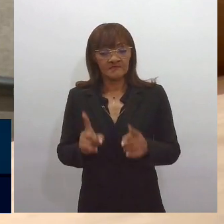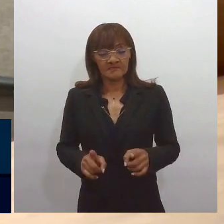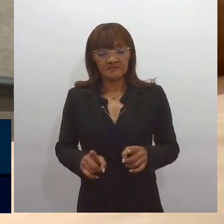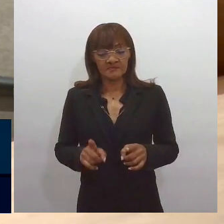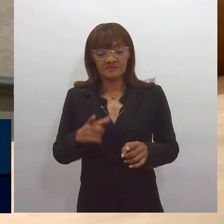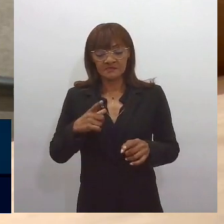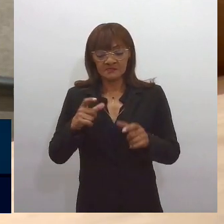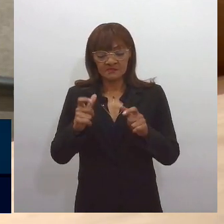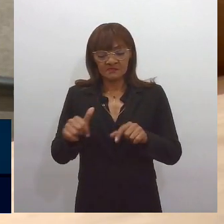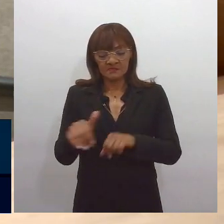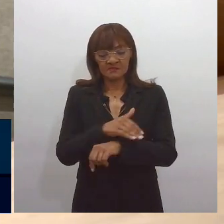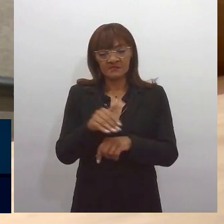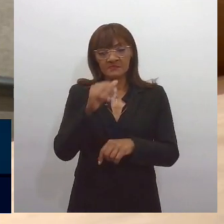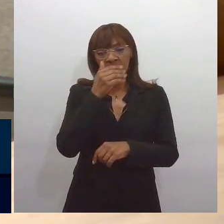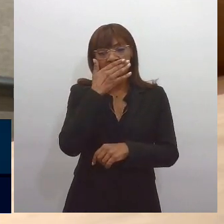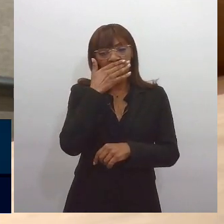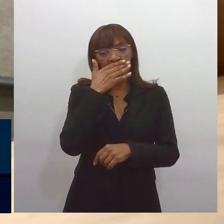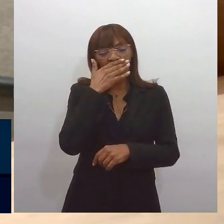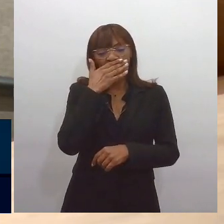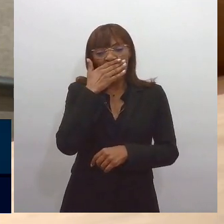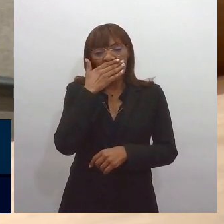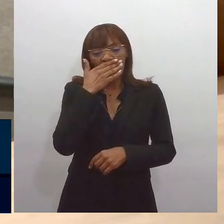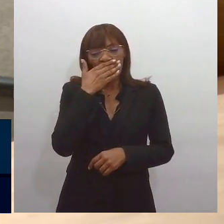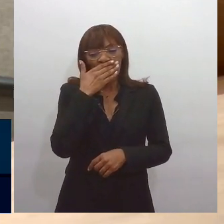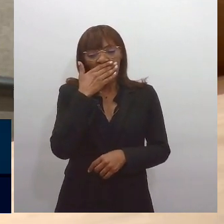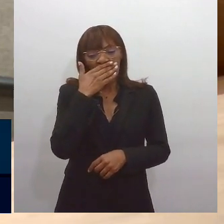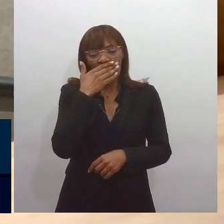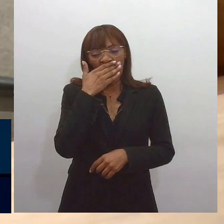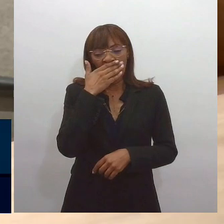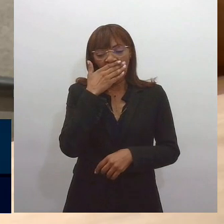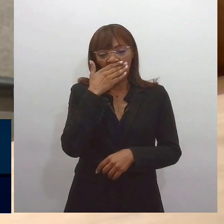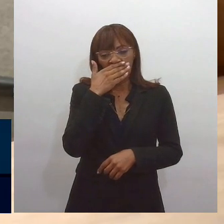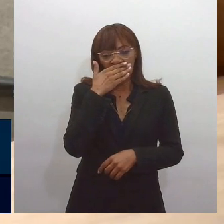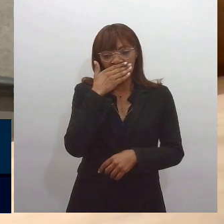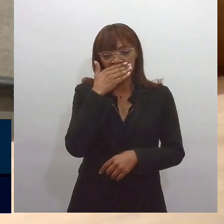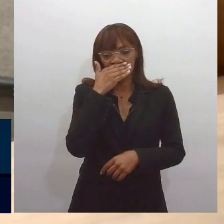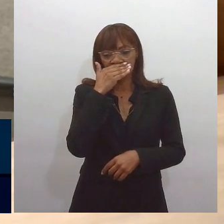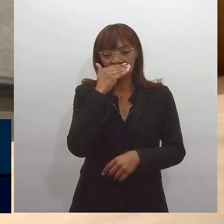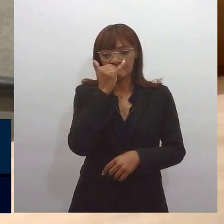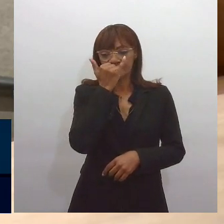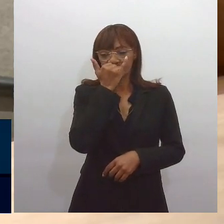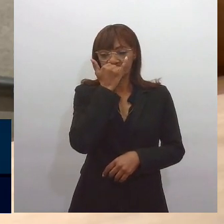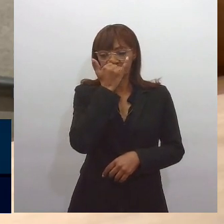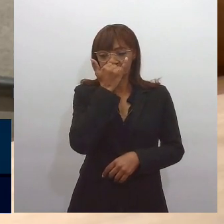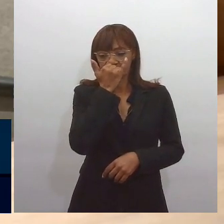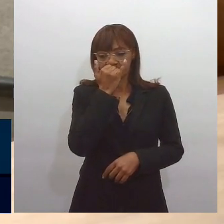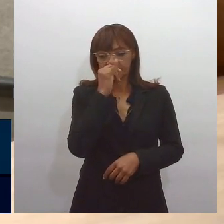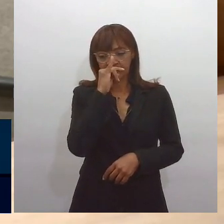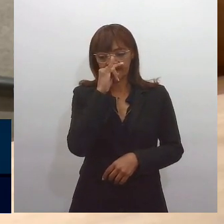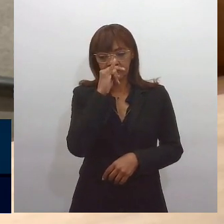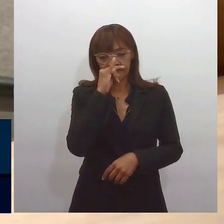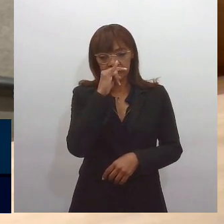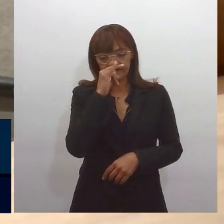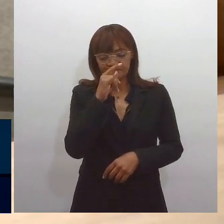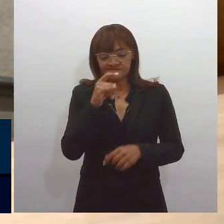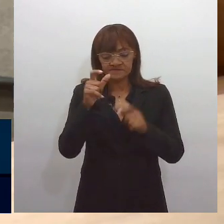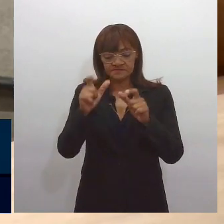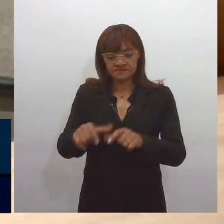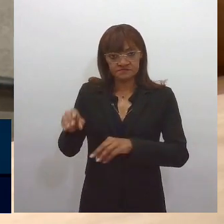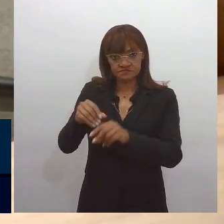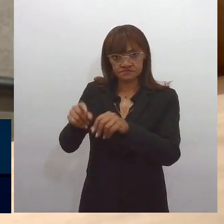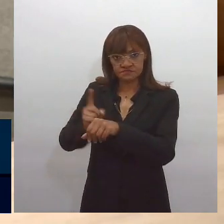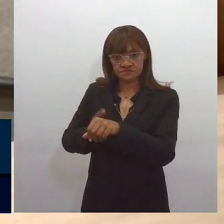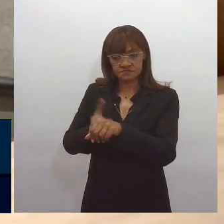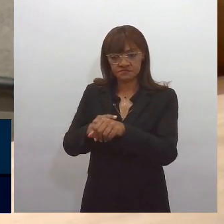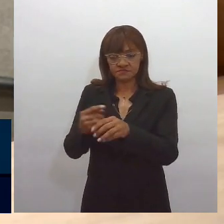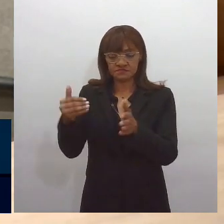recuperou já uma parte mas especificamente naquele trecho de terra dura até Carira é interessante Deputado Garibalde chegando em